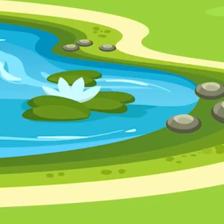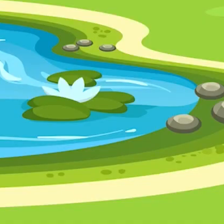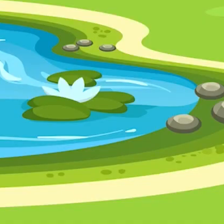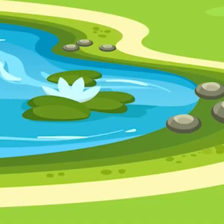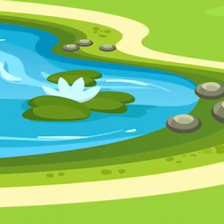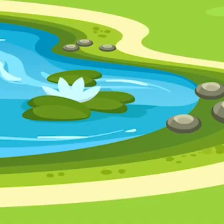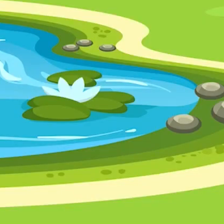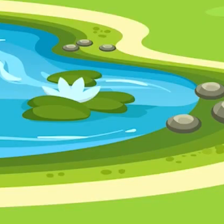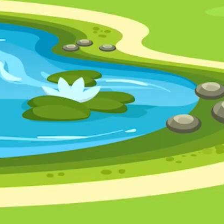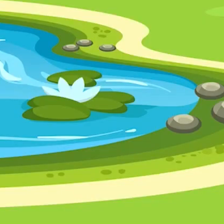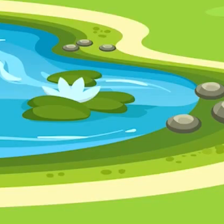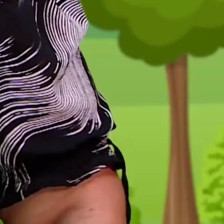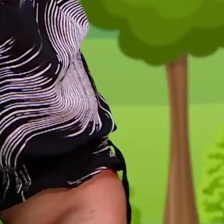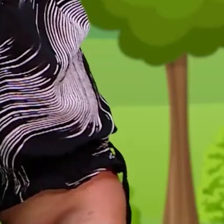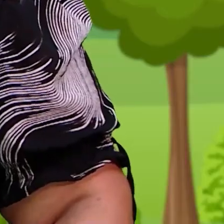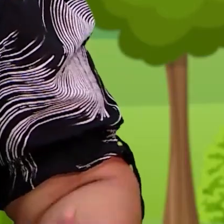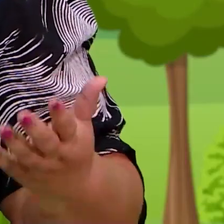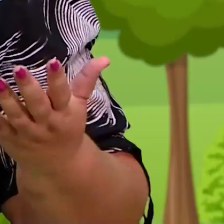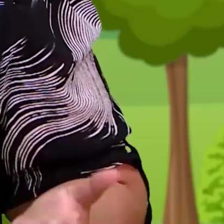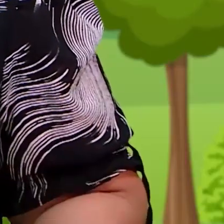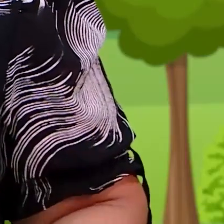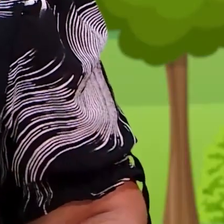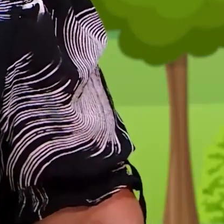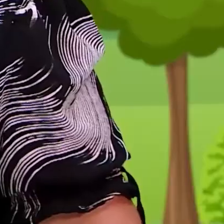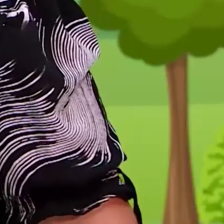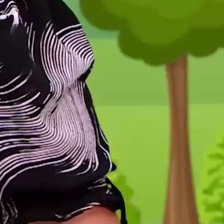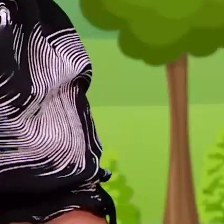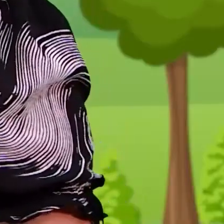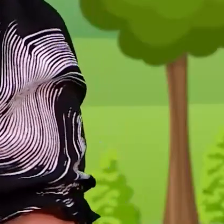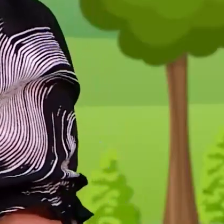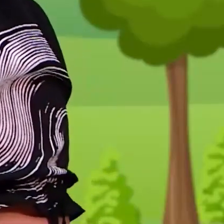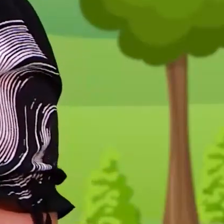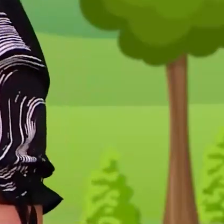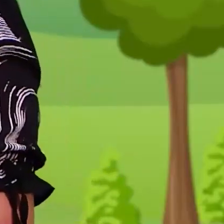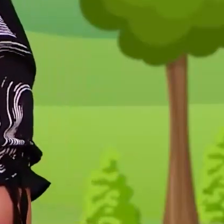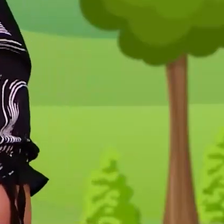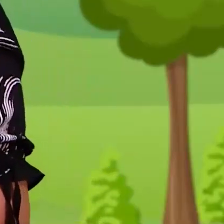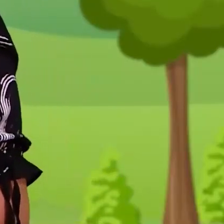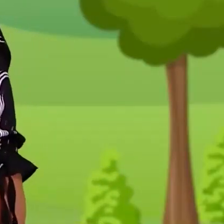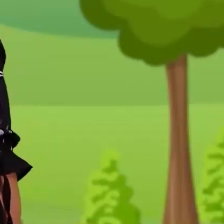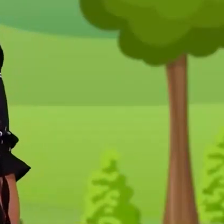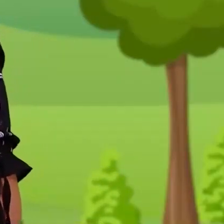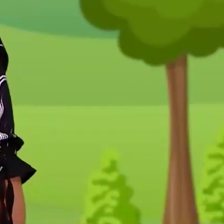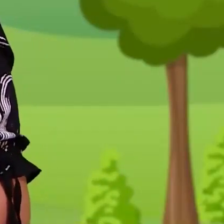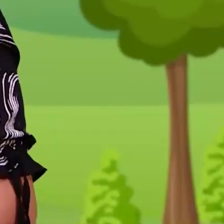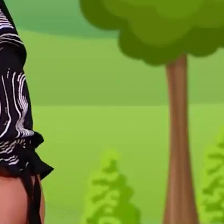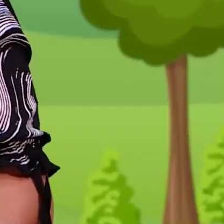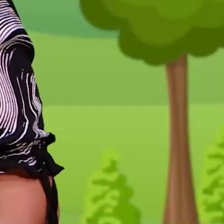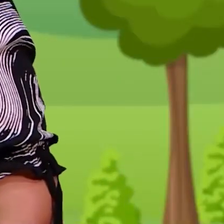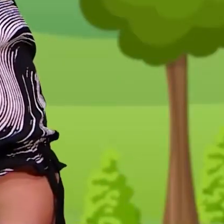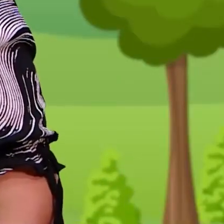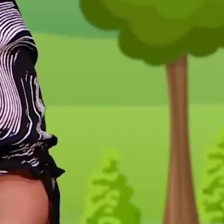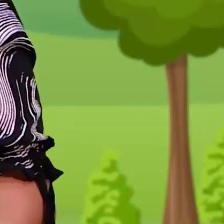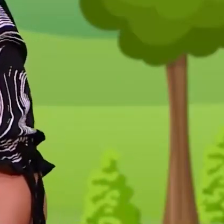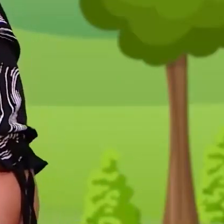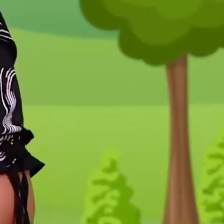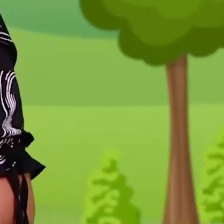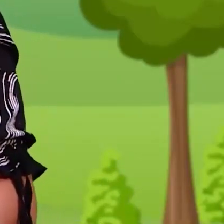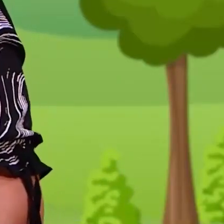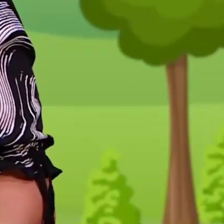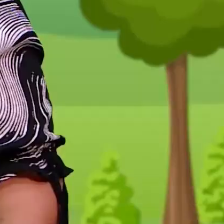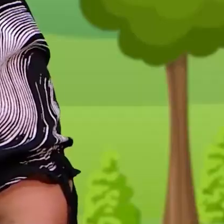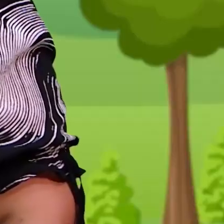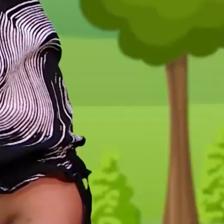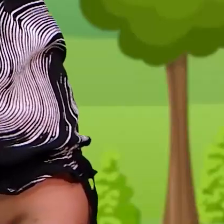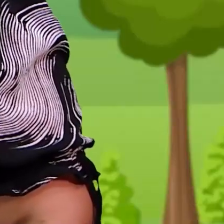viver fora d'água fria? Como poderei viver? Como poderei viver sem a